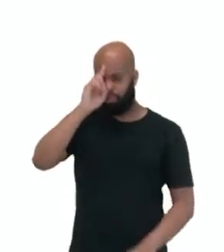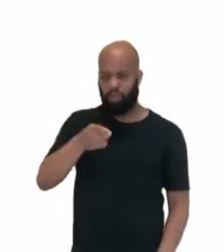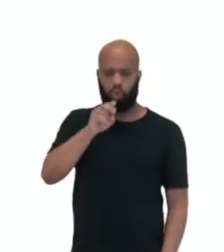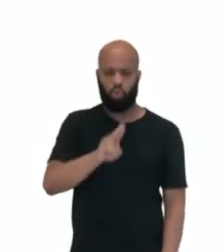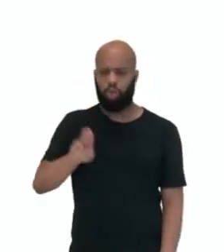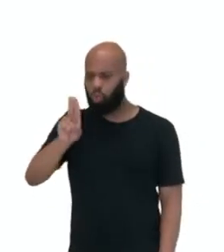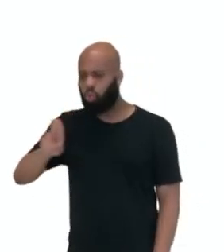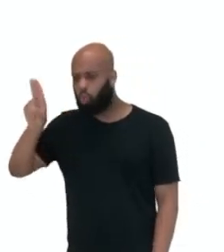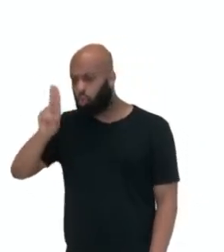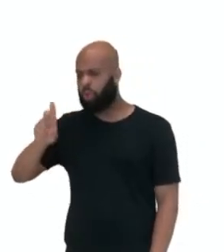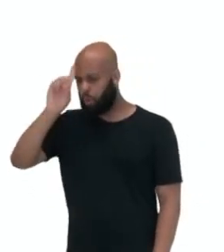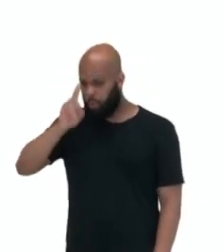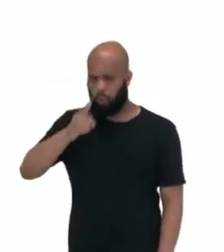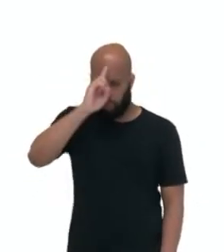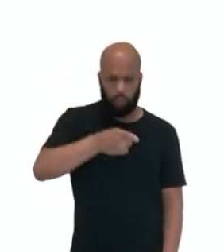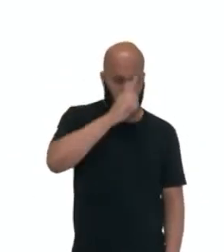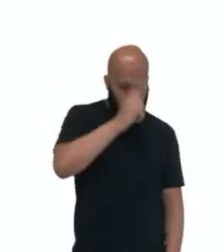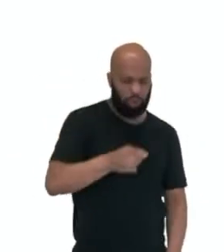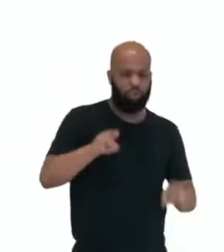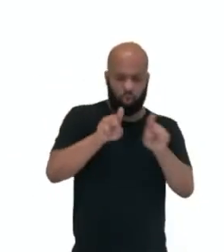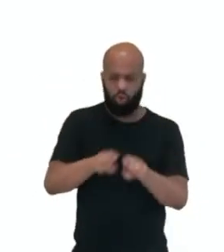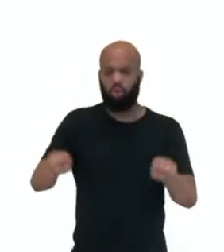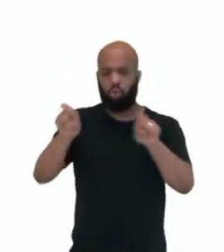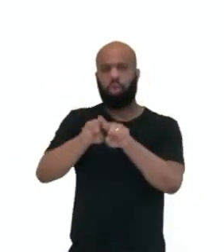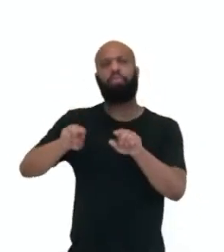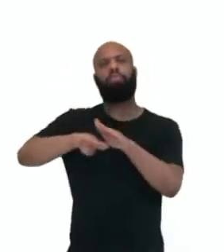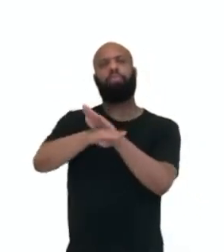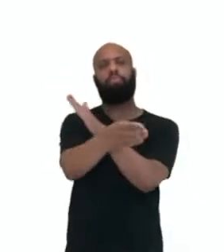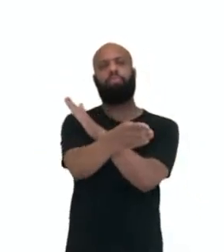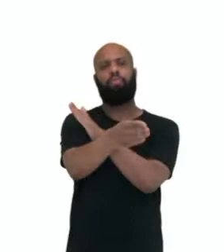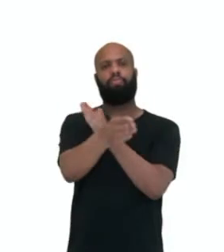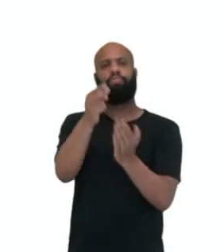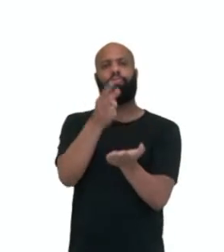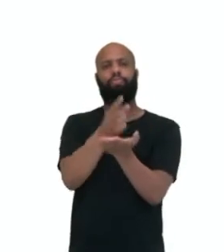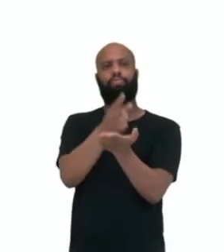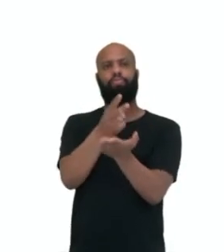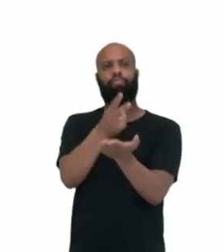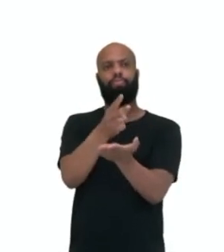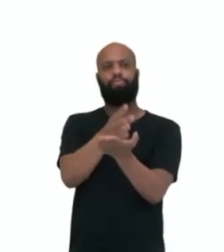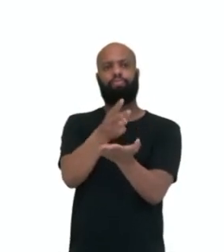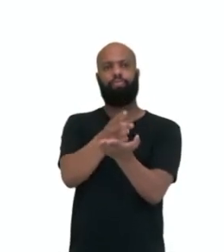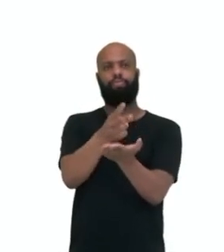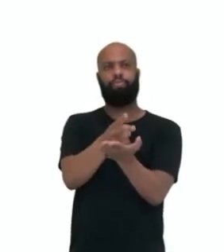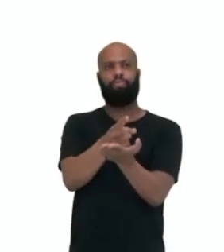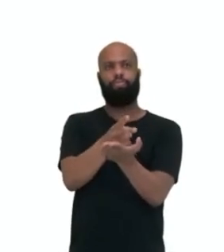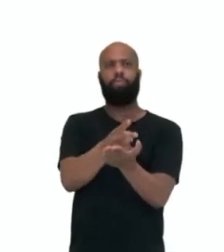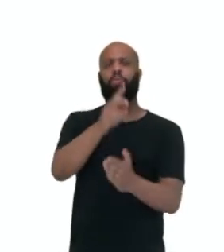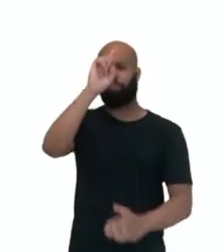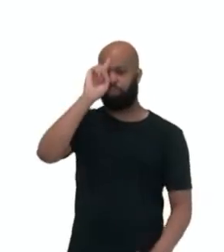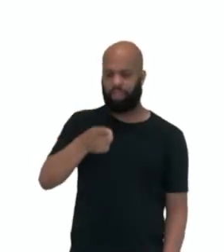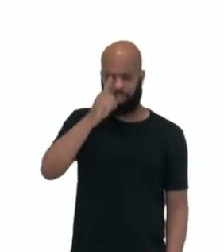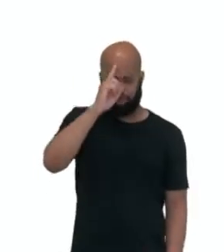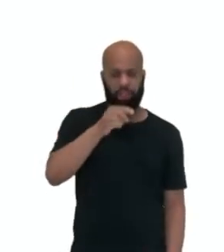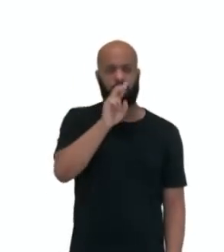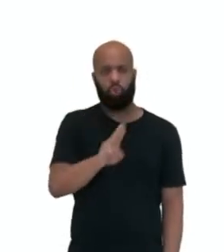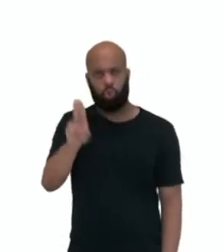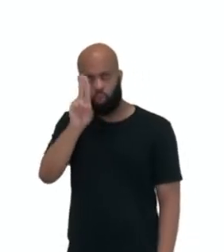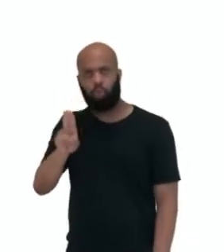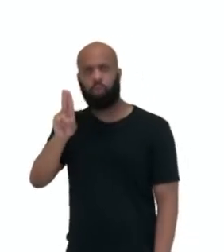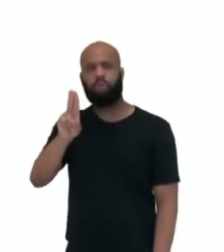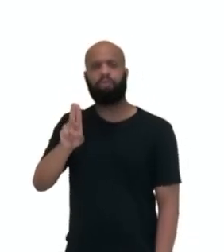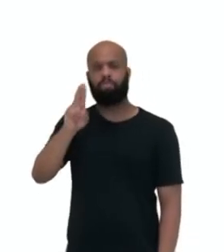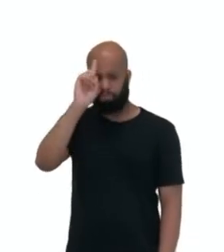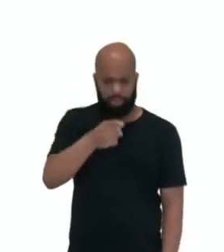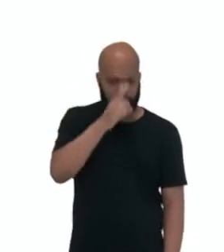uso, abuso, reincidência, costume, hábito, premência. Ordens de uso,